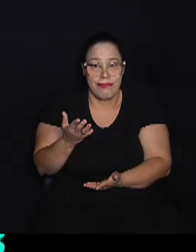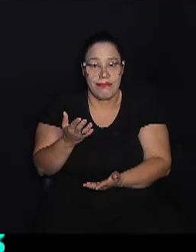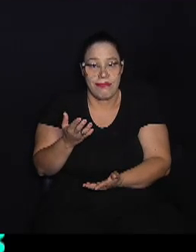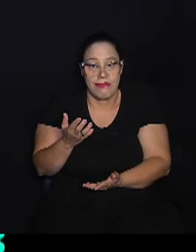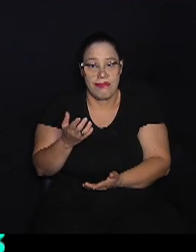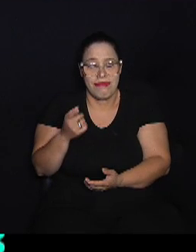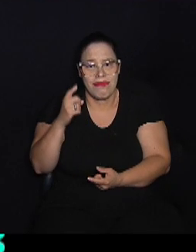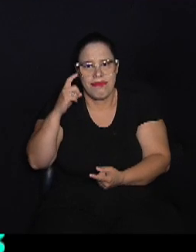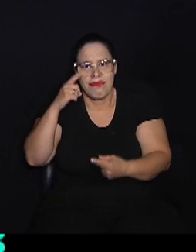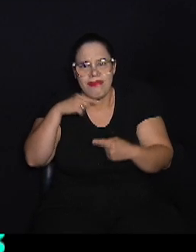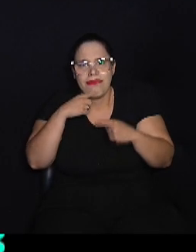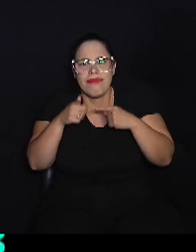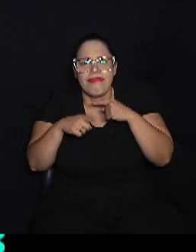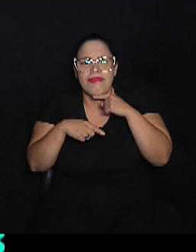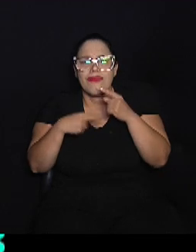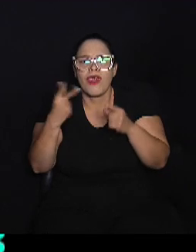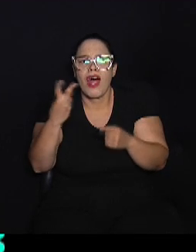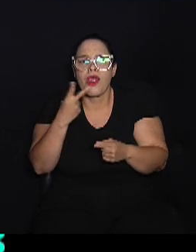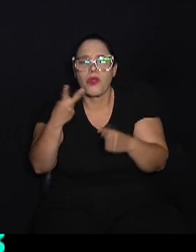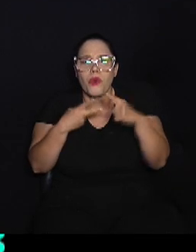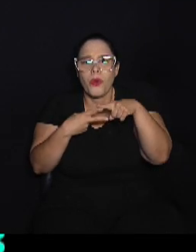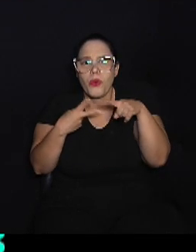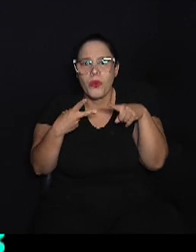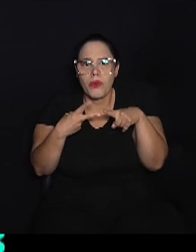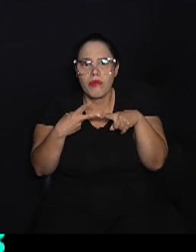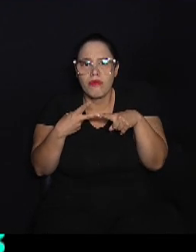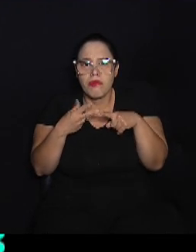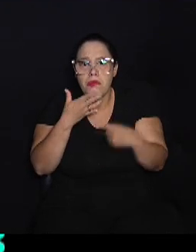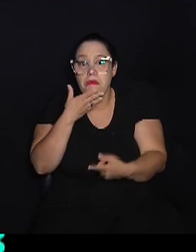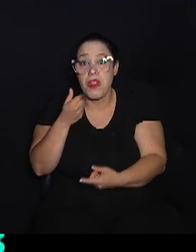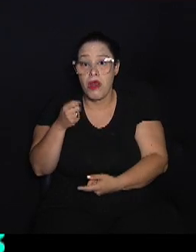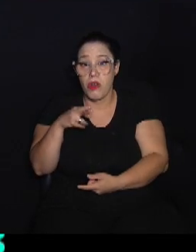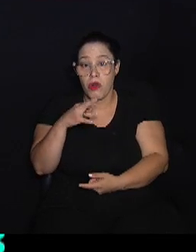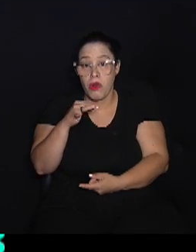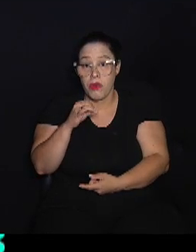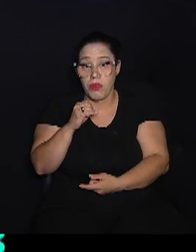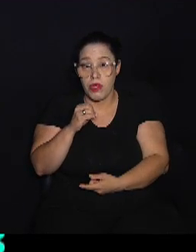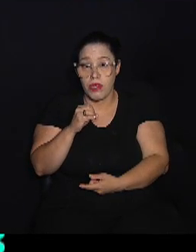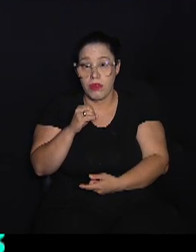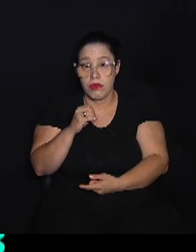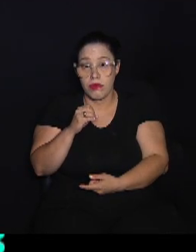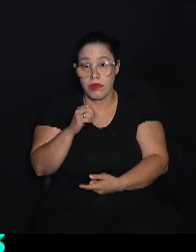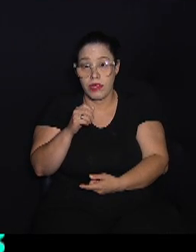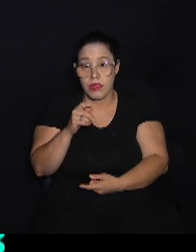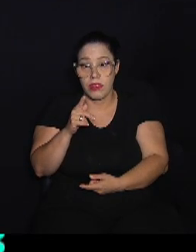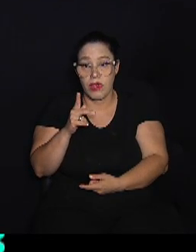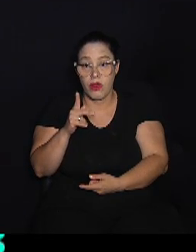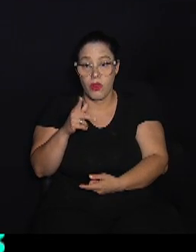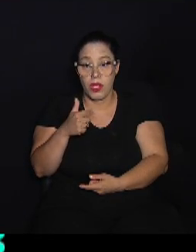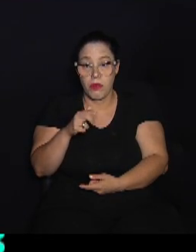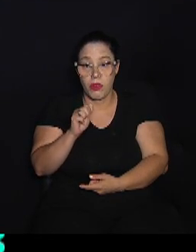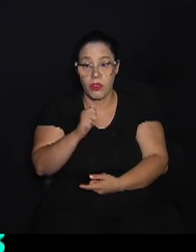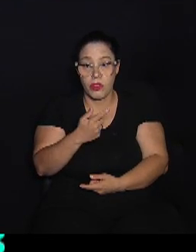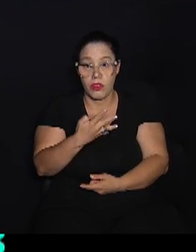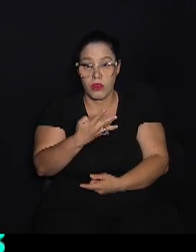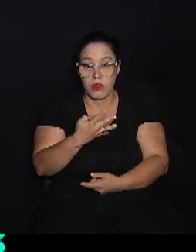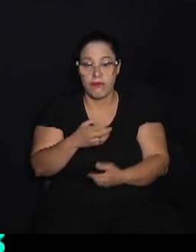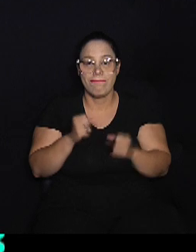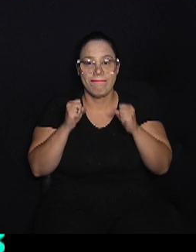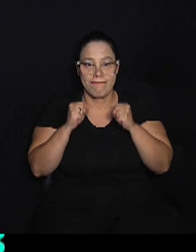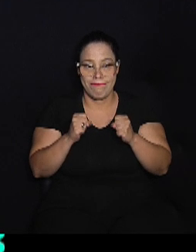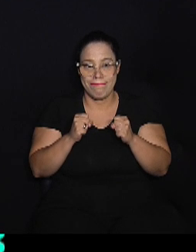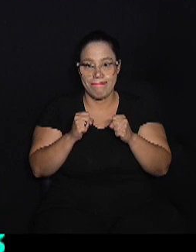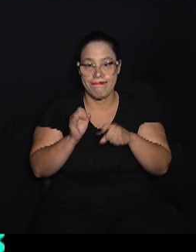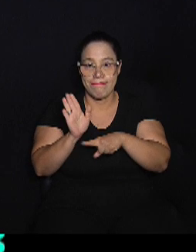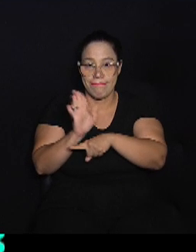na dúvida entre as duas versões. Com melhor roteiro no Festival de Cannes de 2024, vale a pena